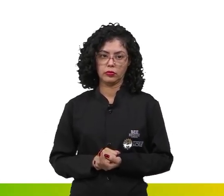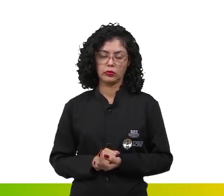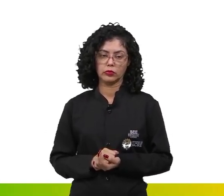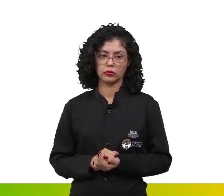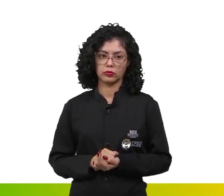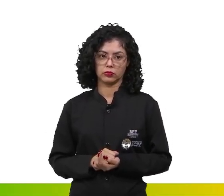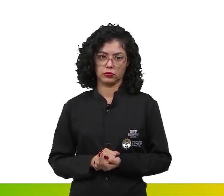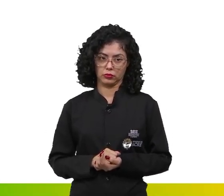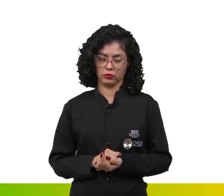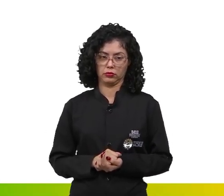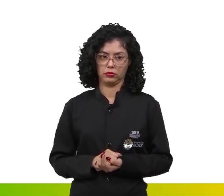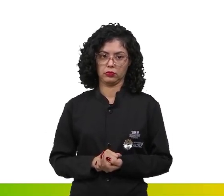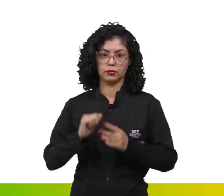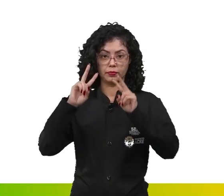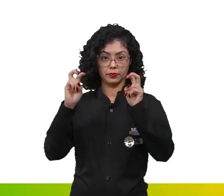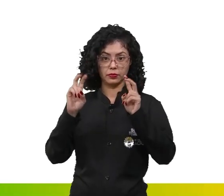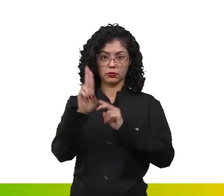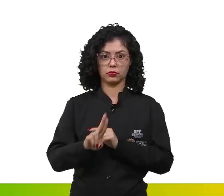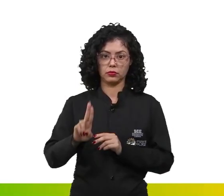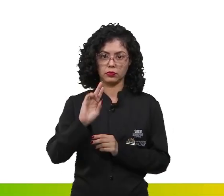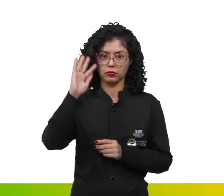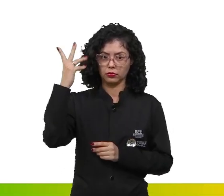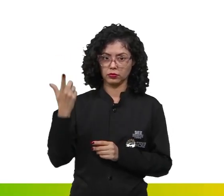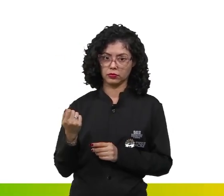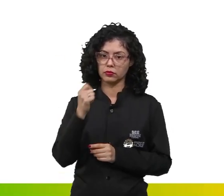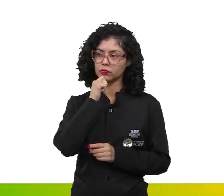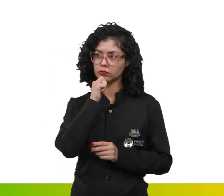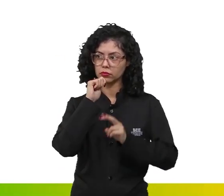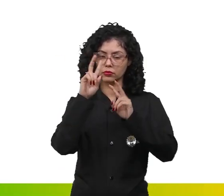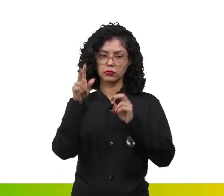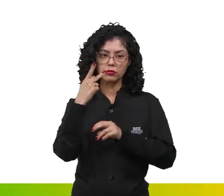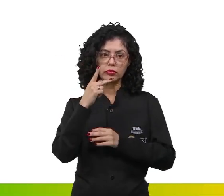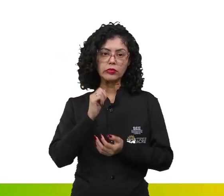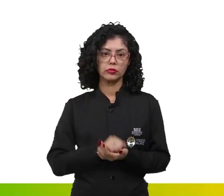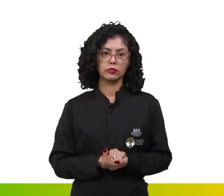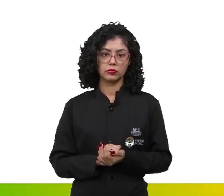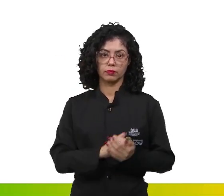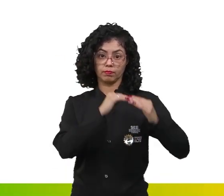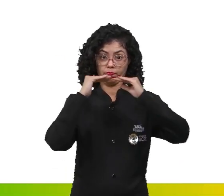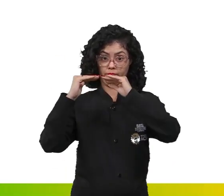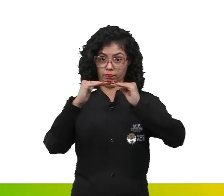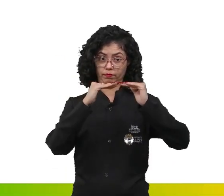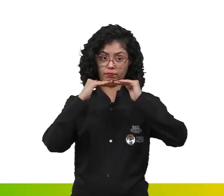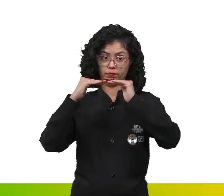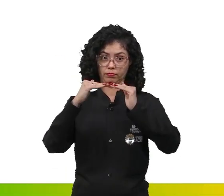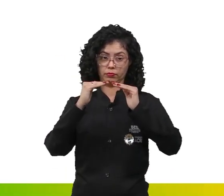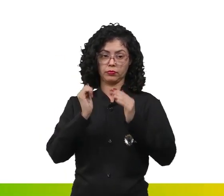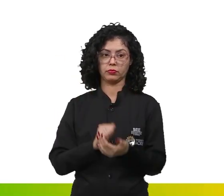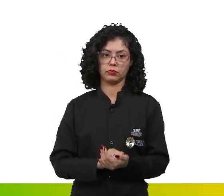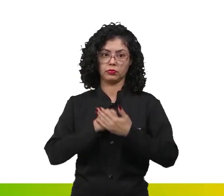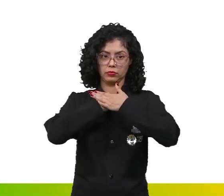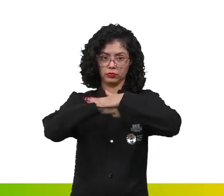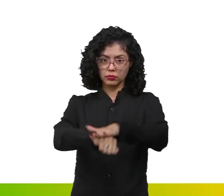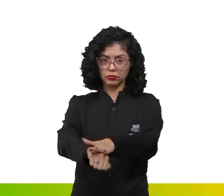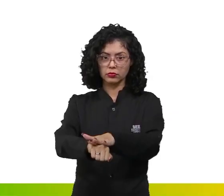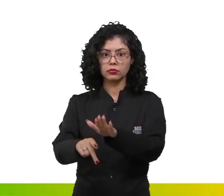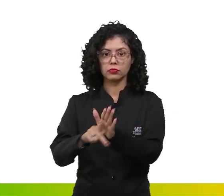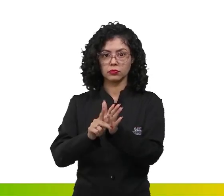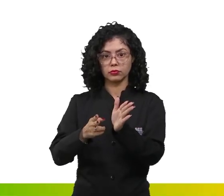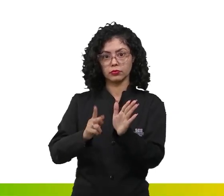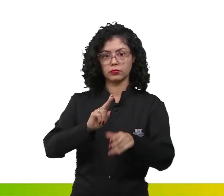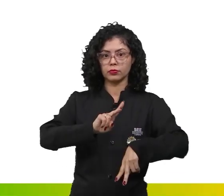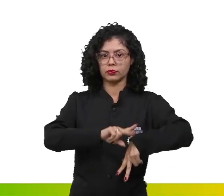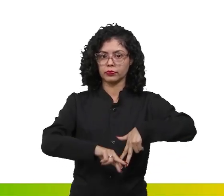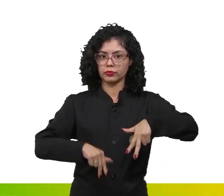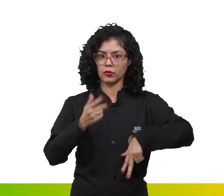negros, bantus é um termo africanês, digamos assim. E estabeleceu uma hierarquia em que a raça